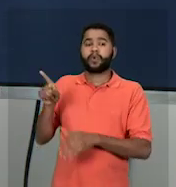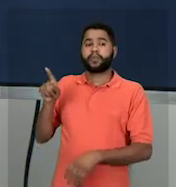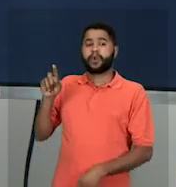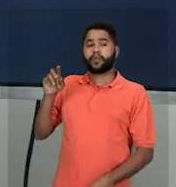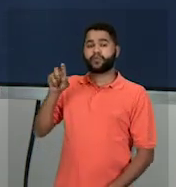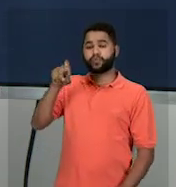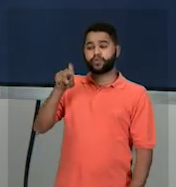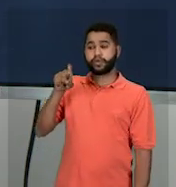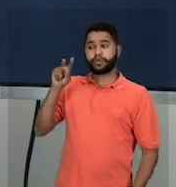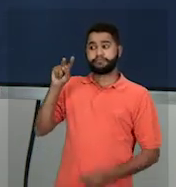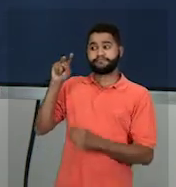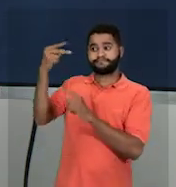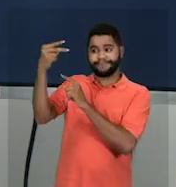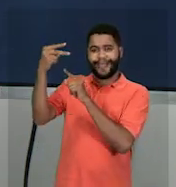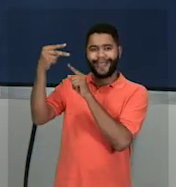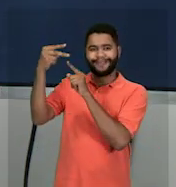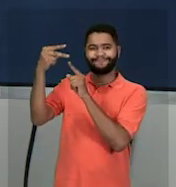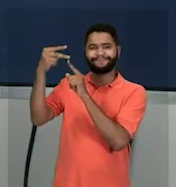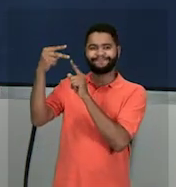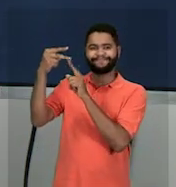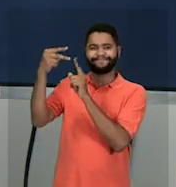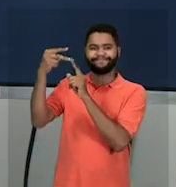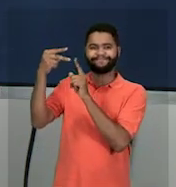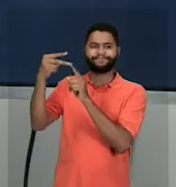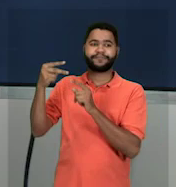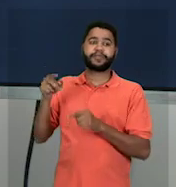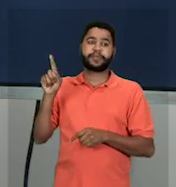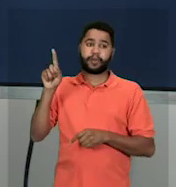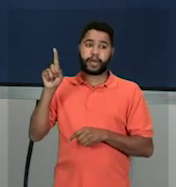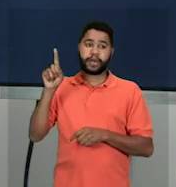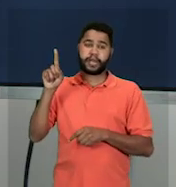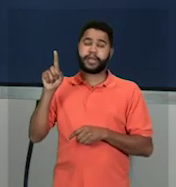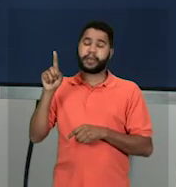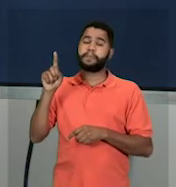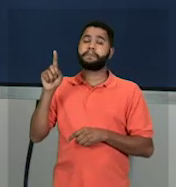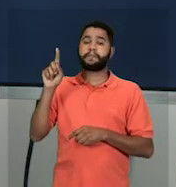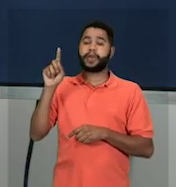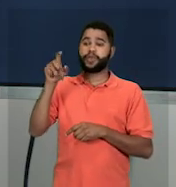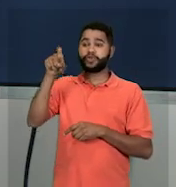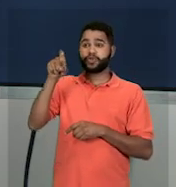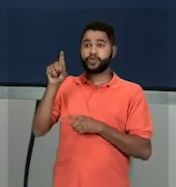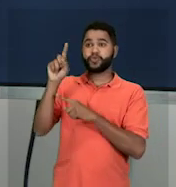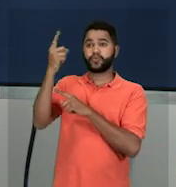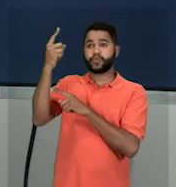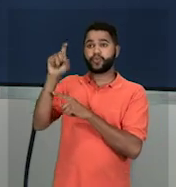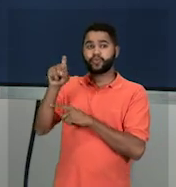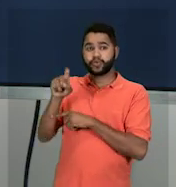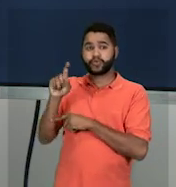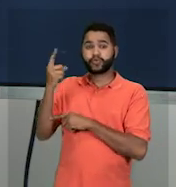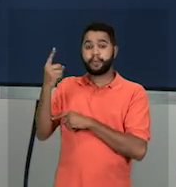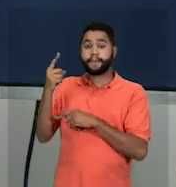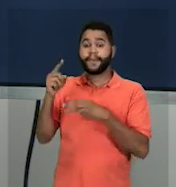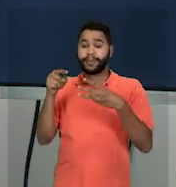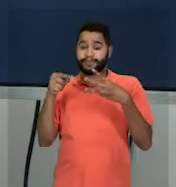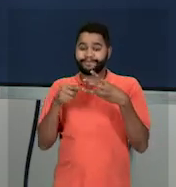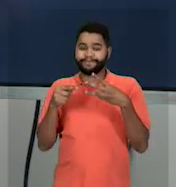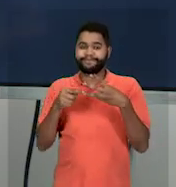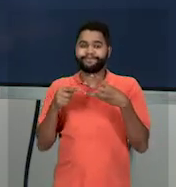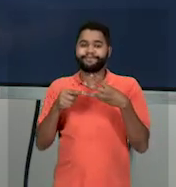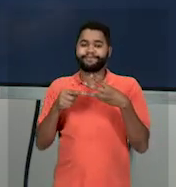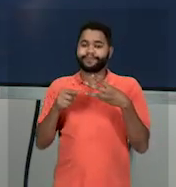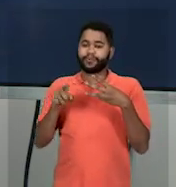de X então No primeiro caso e vai ser um também no segundo caso parentes vai ser dois e no terceiro caso